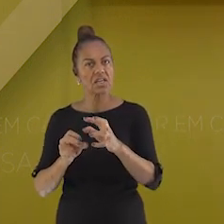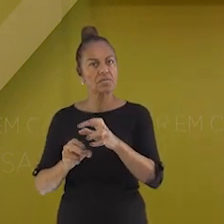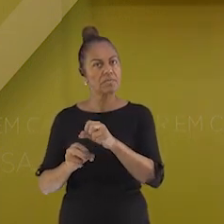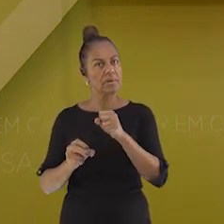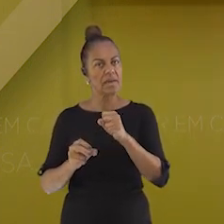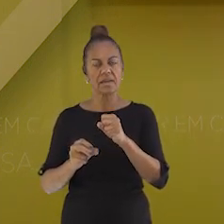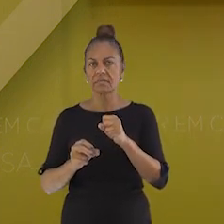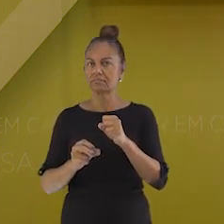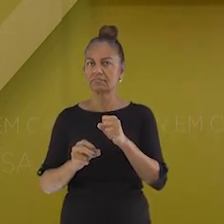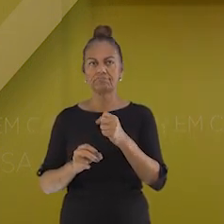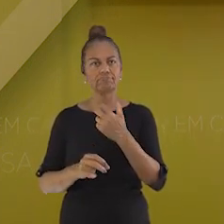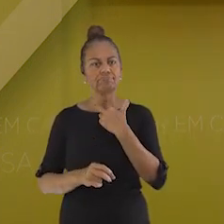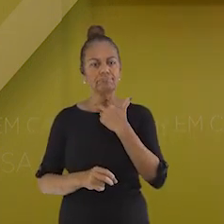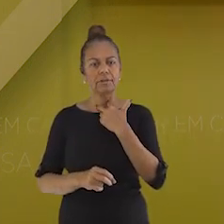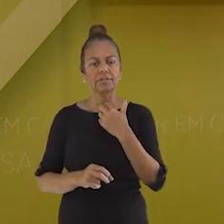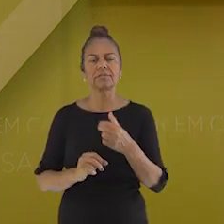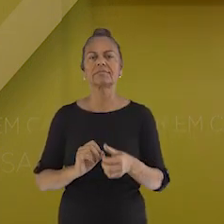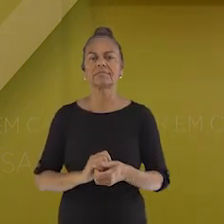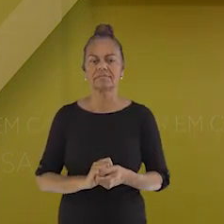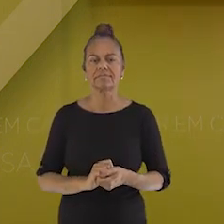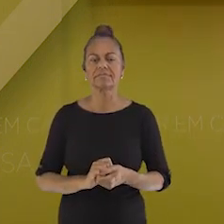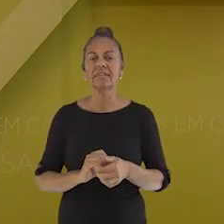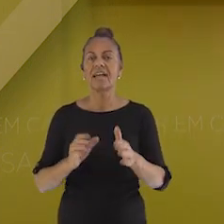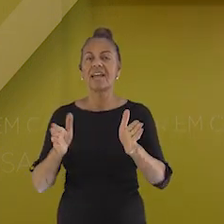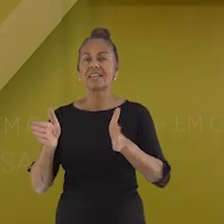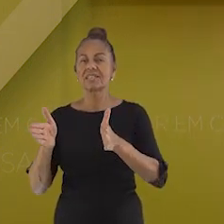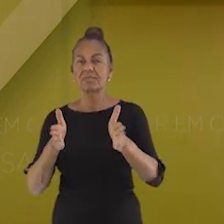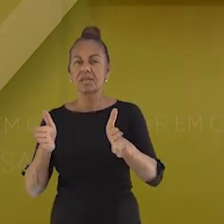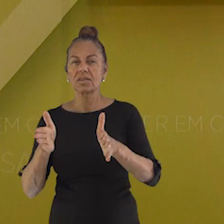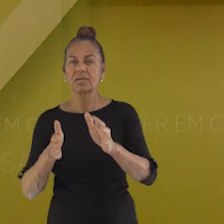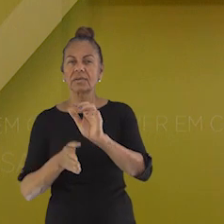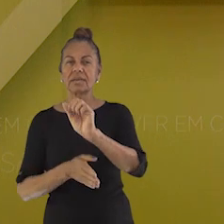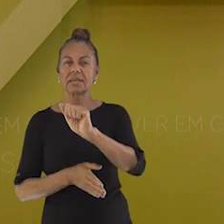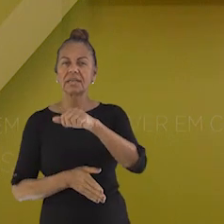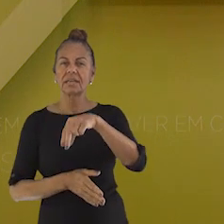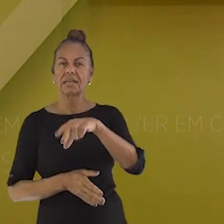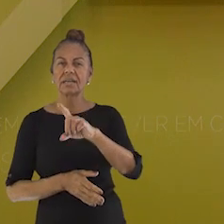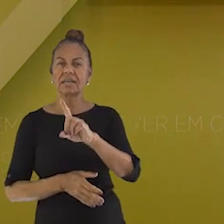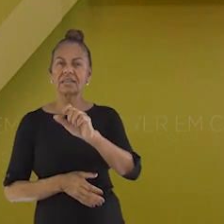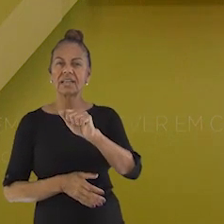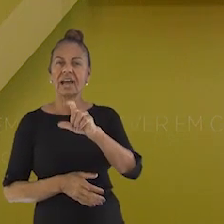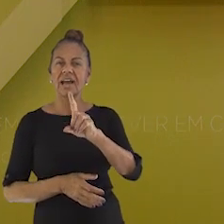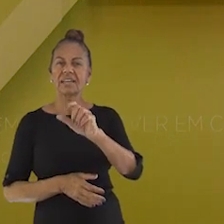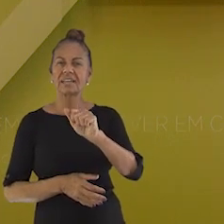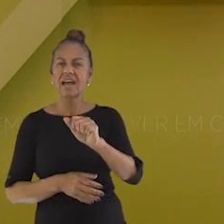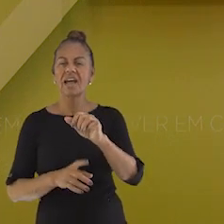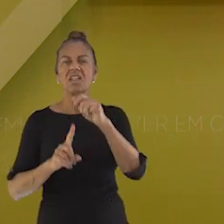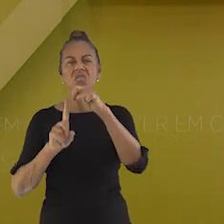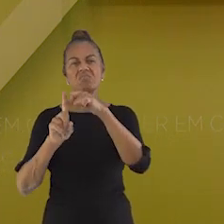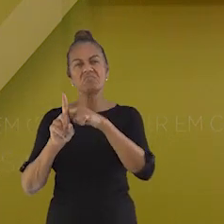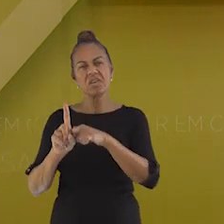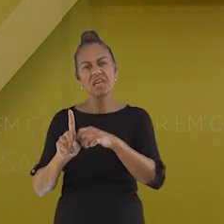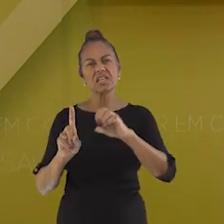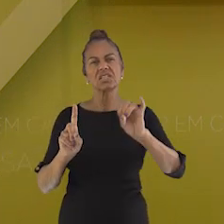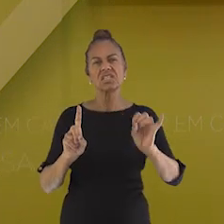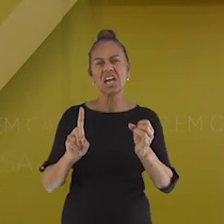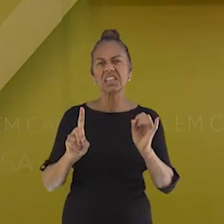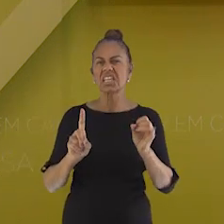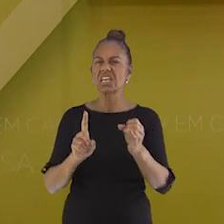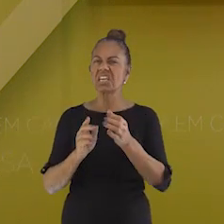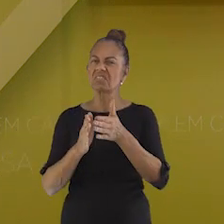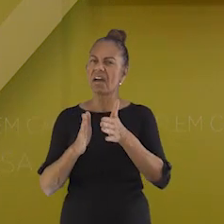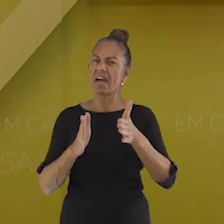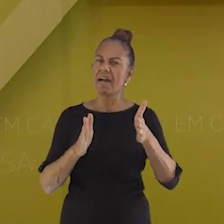período produtivo dos caranguejos. Esse período ocorre geralmente entre os meses de janeiro